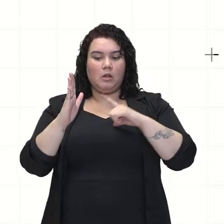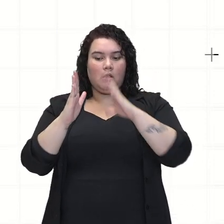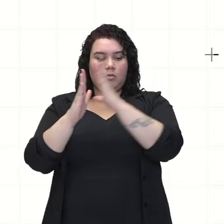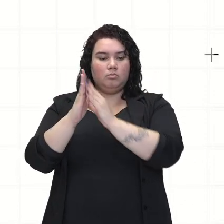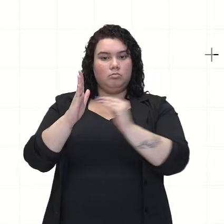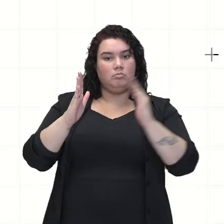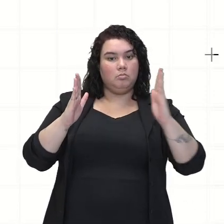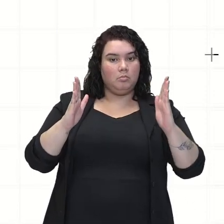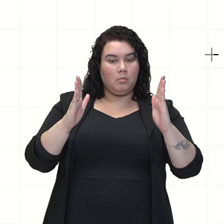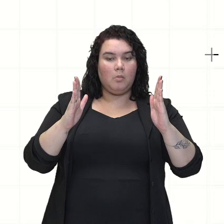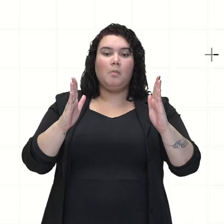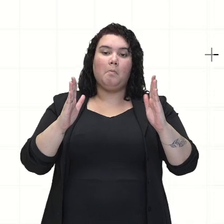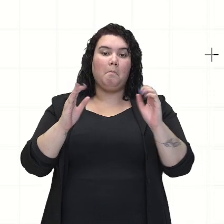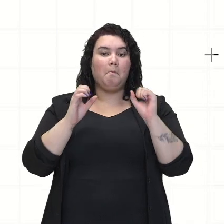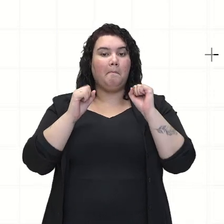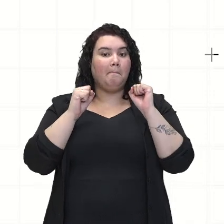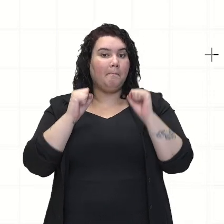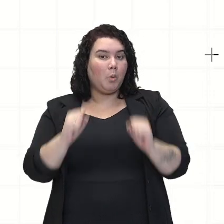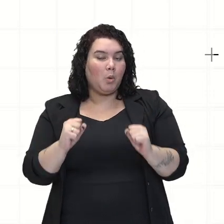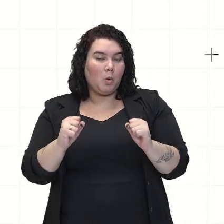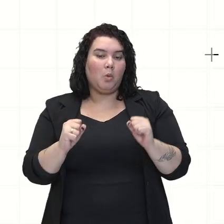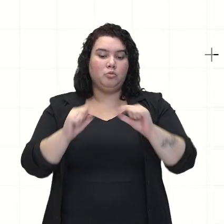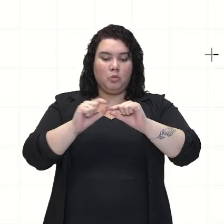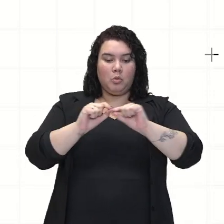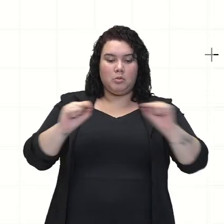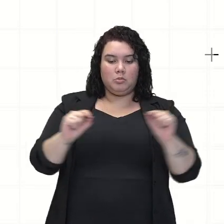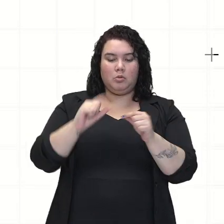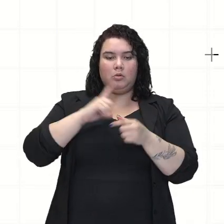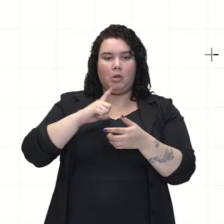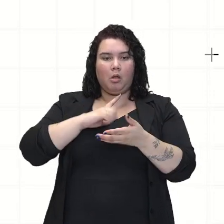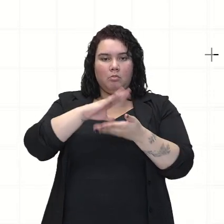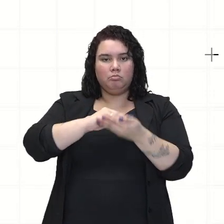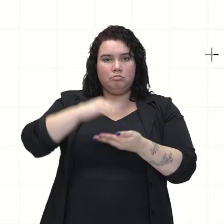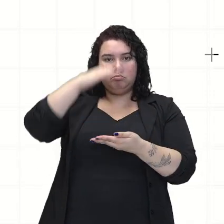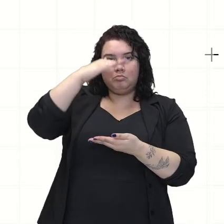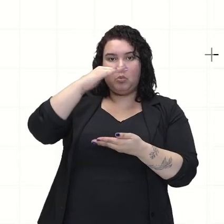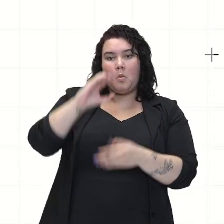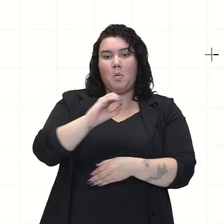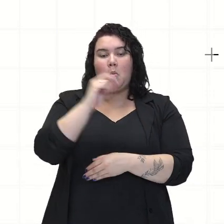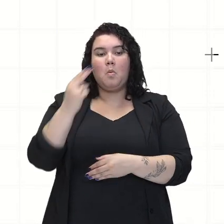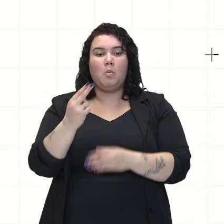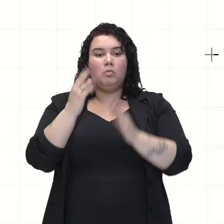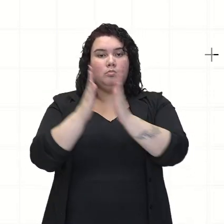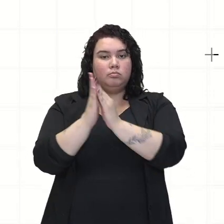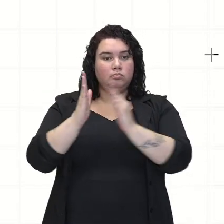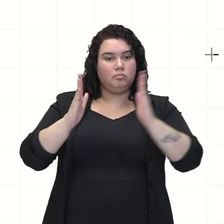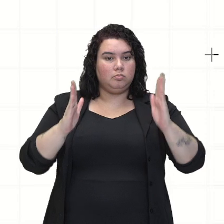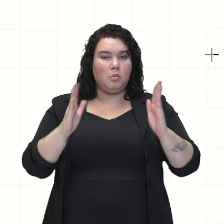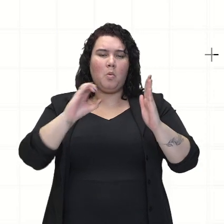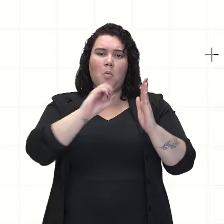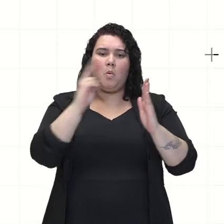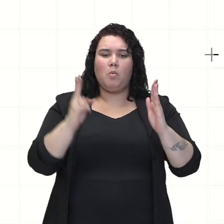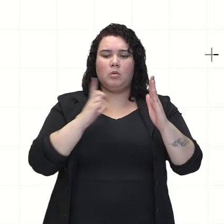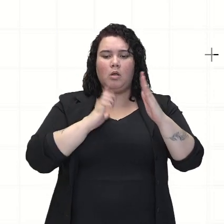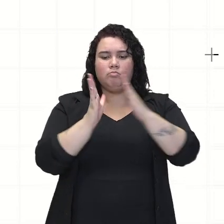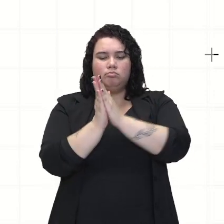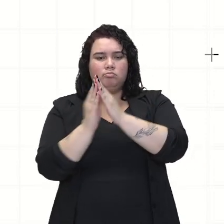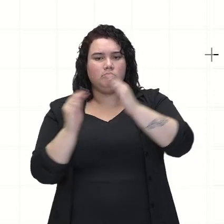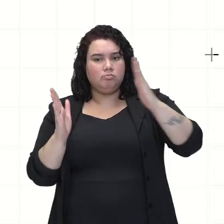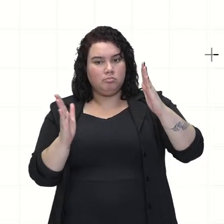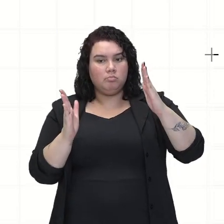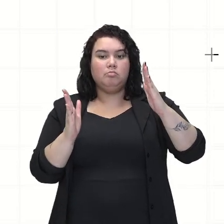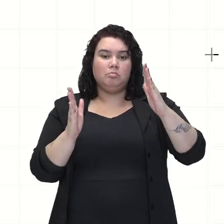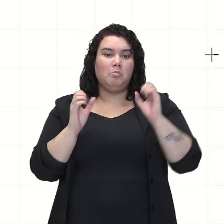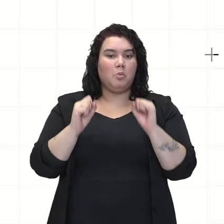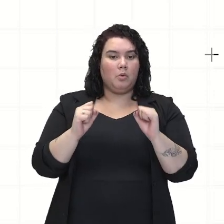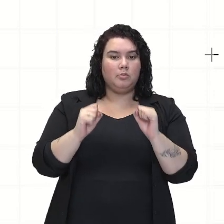uma reta, tá? O eixo aí, né? Que pode ser horizontal, vertical ou inclinada. Esta reta é chamada de eixo de reflexão. Na reflexão,